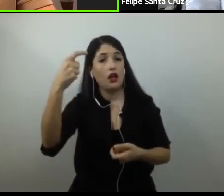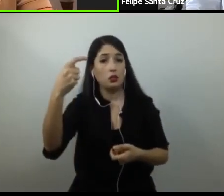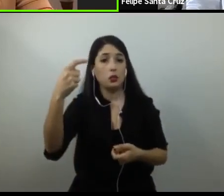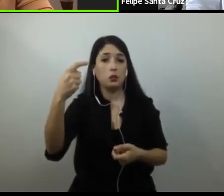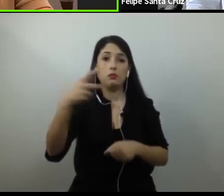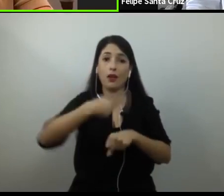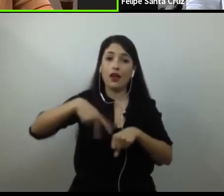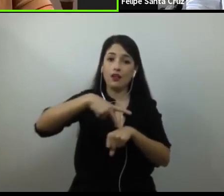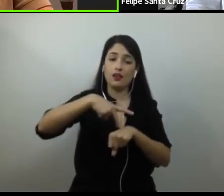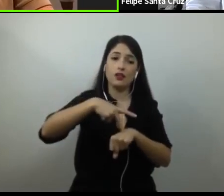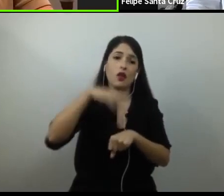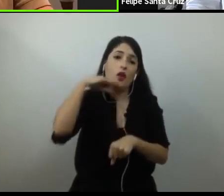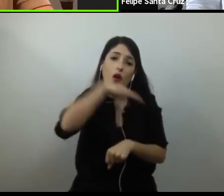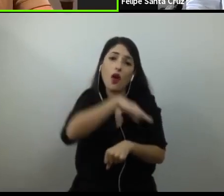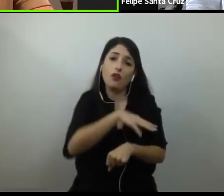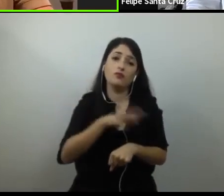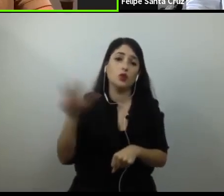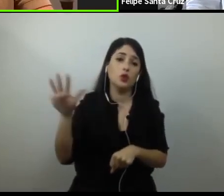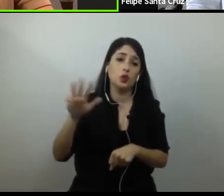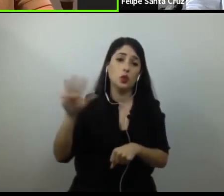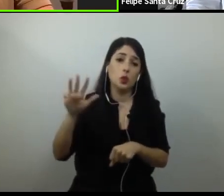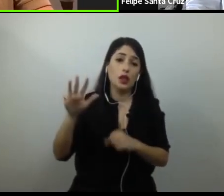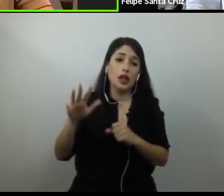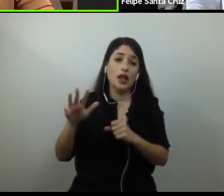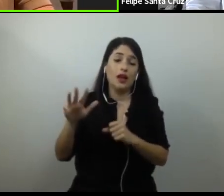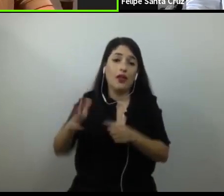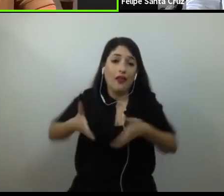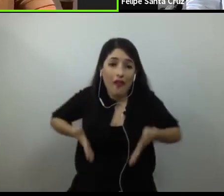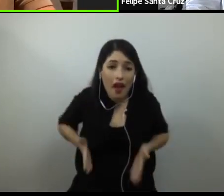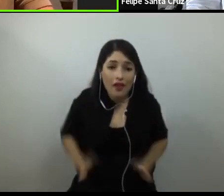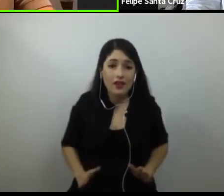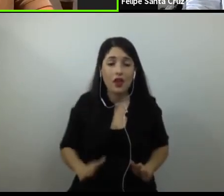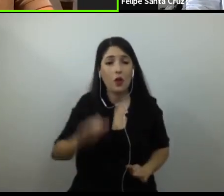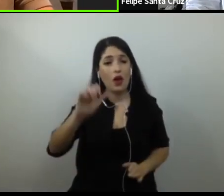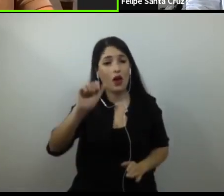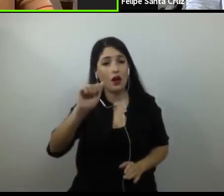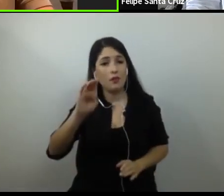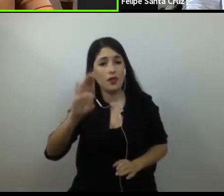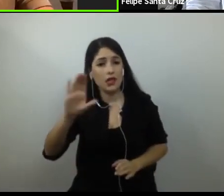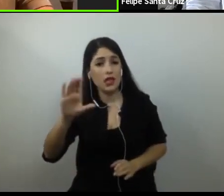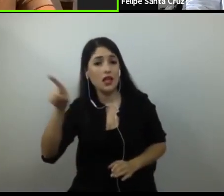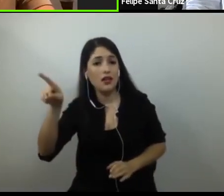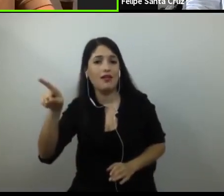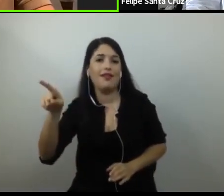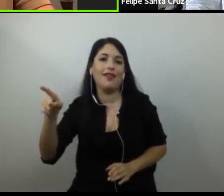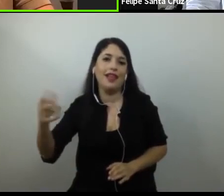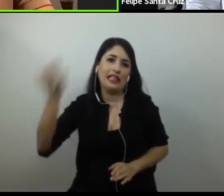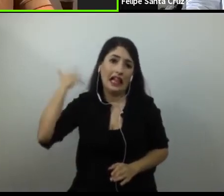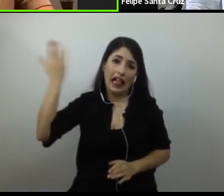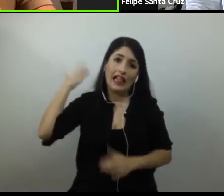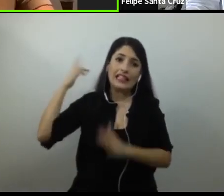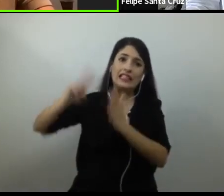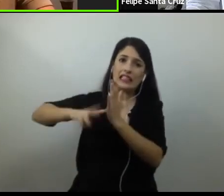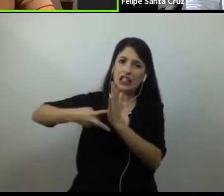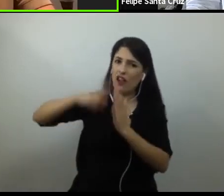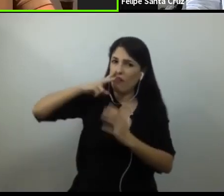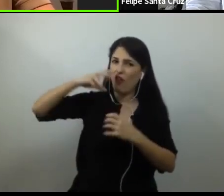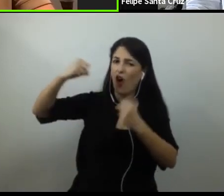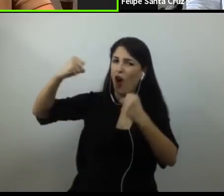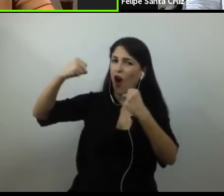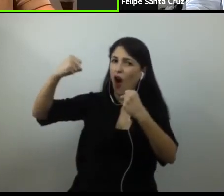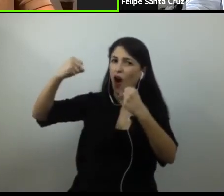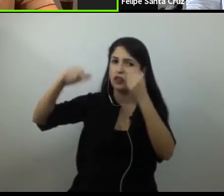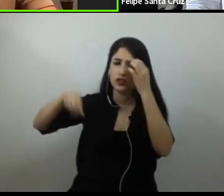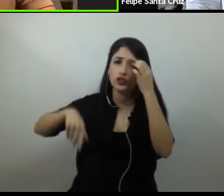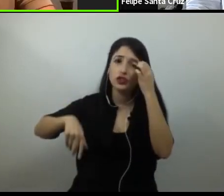o presidente Lula nasceu no ABC, né? No novo sindicalismo, sofreu a primeira violência